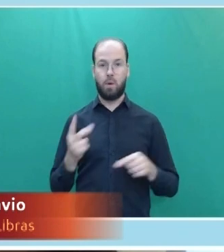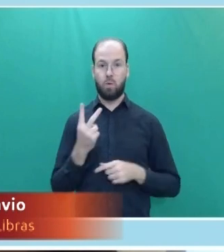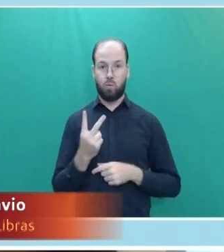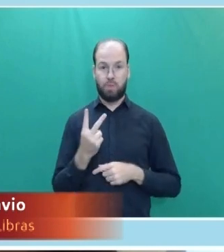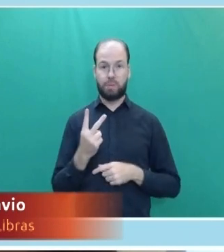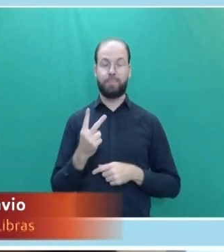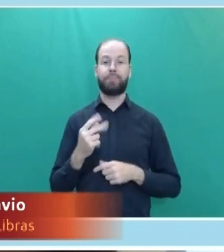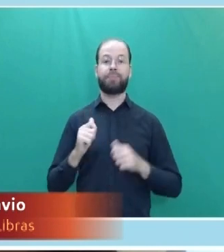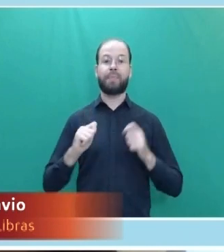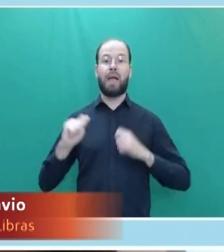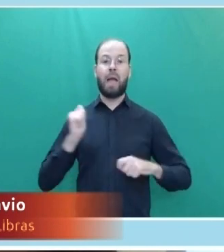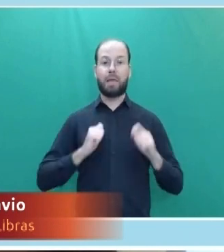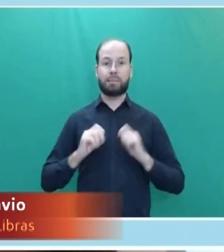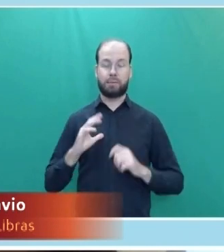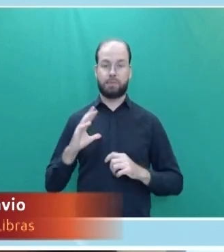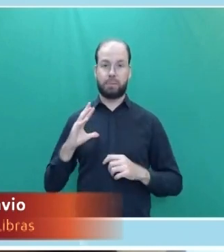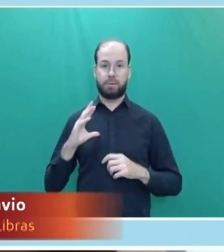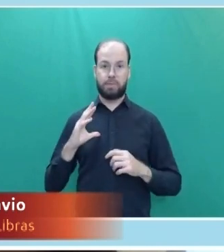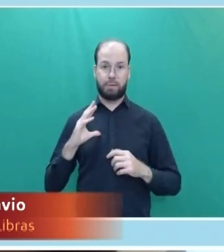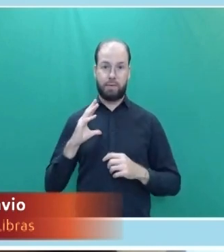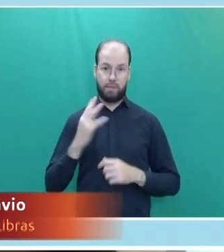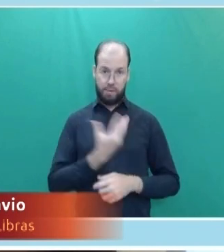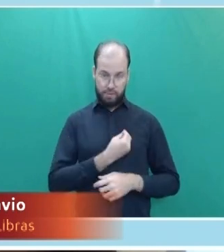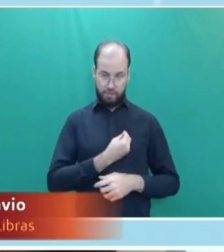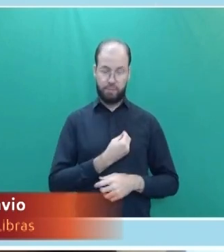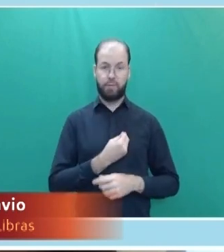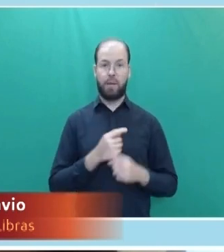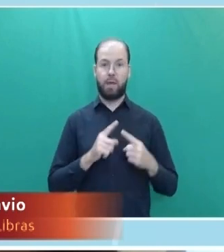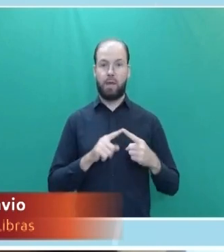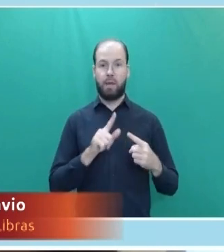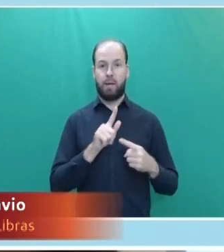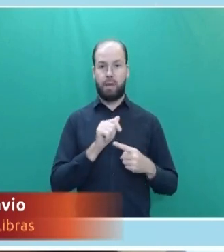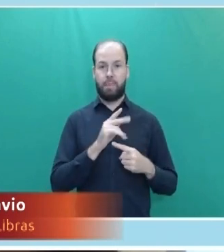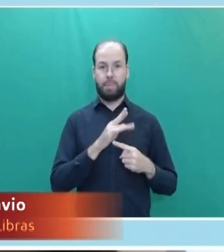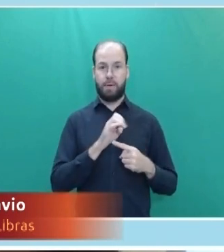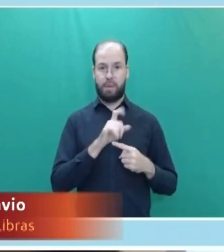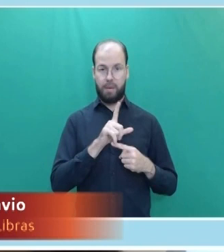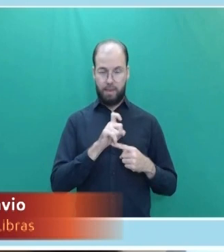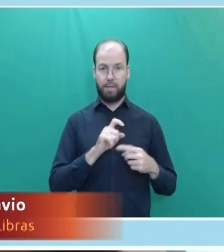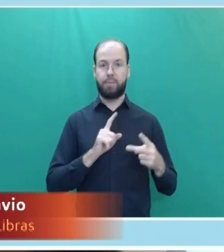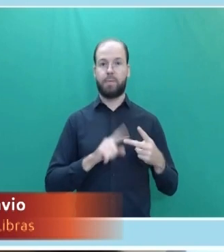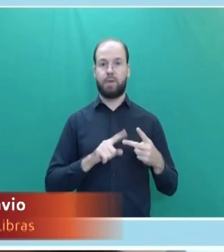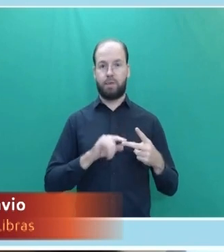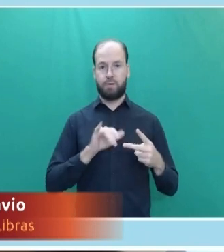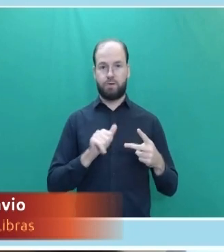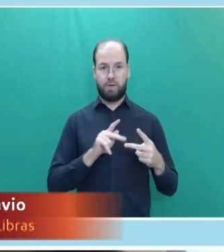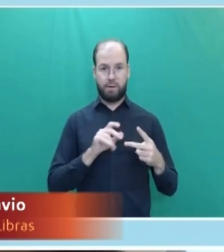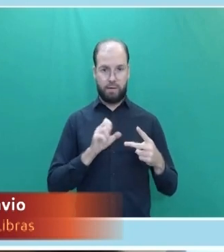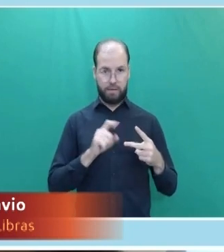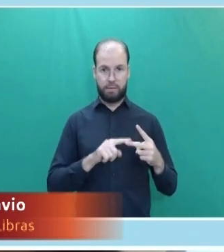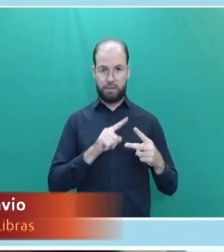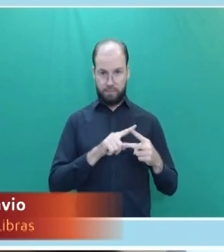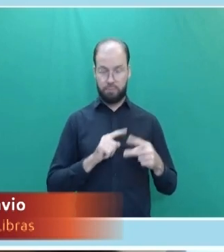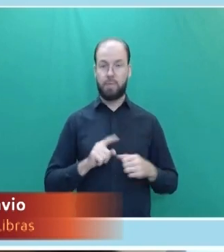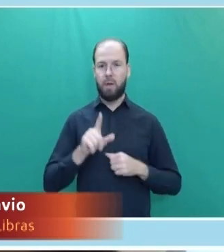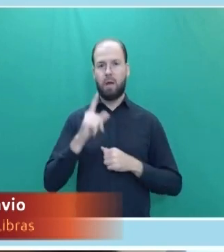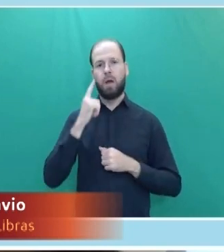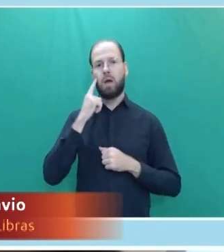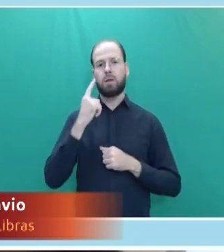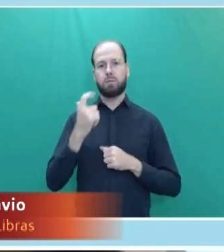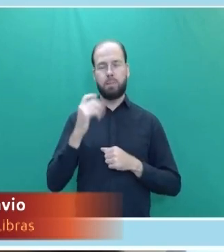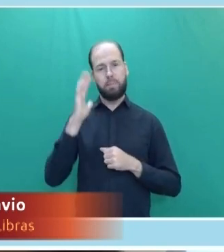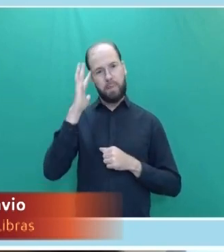trans, né, a Gabriela Lohan e a Jade Sassará. E é muito interessante pensar que essas